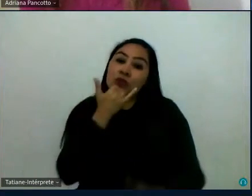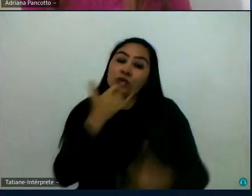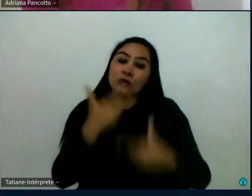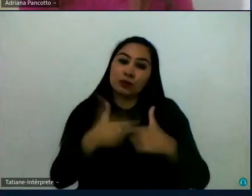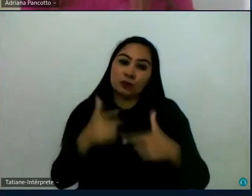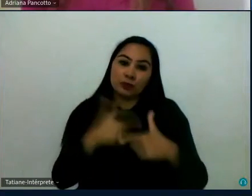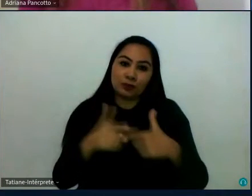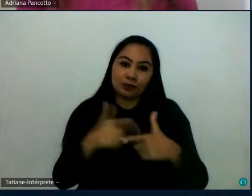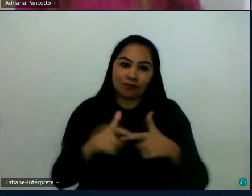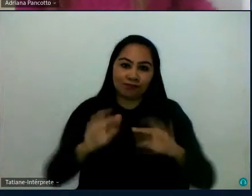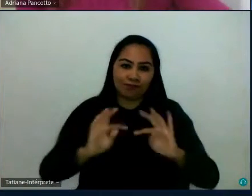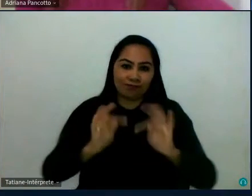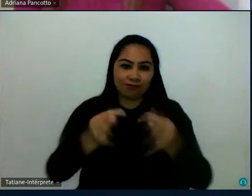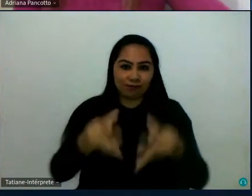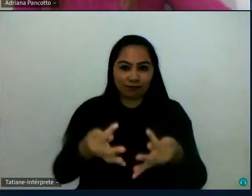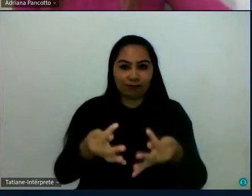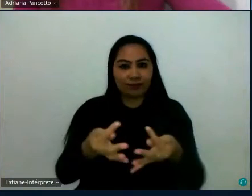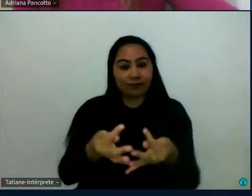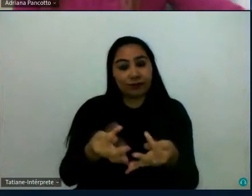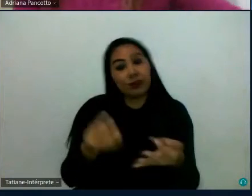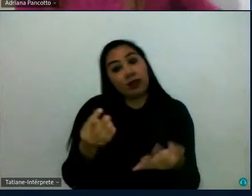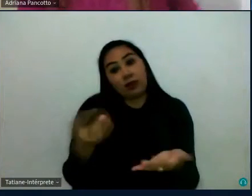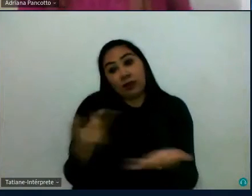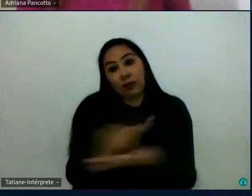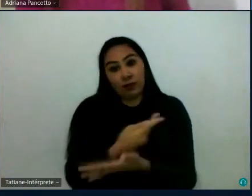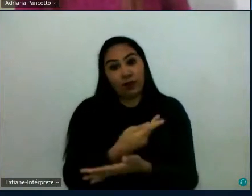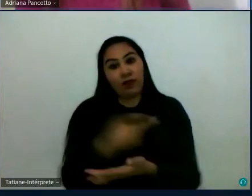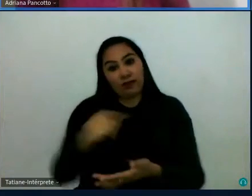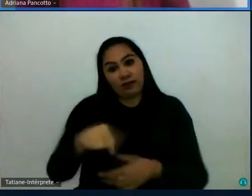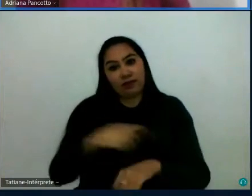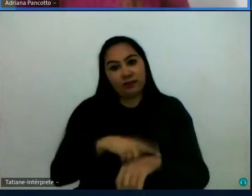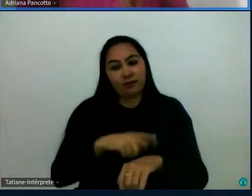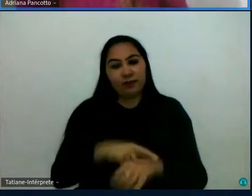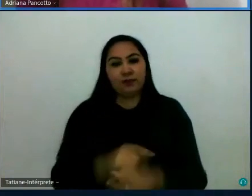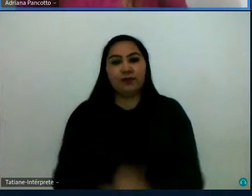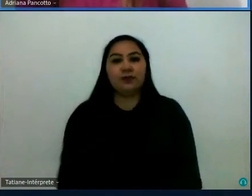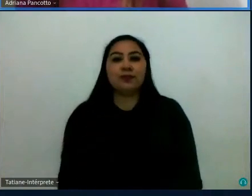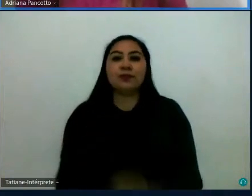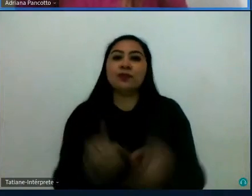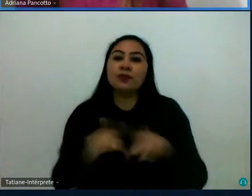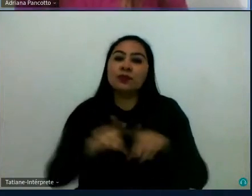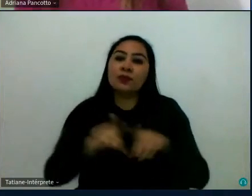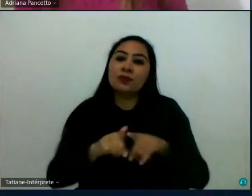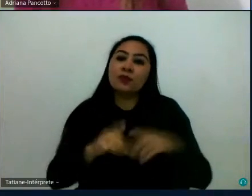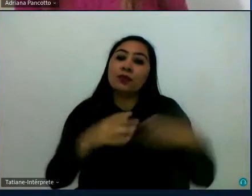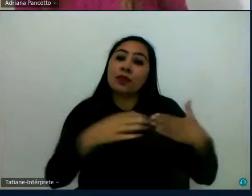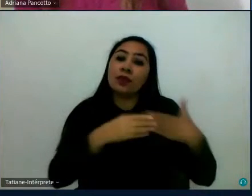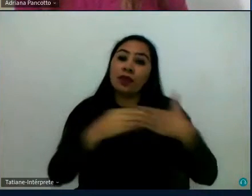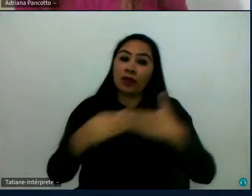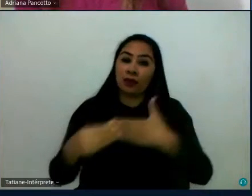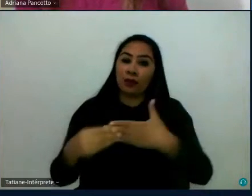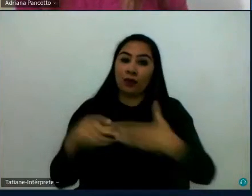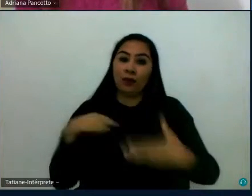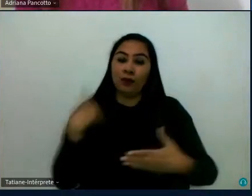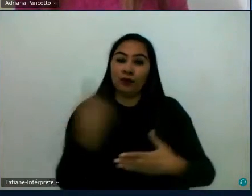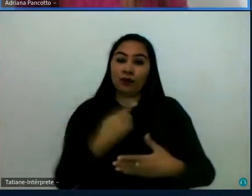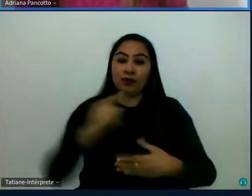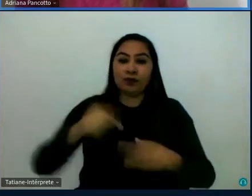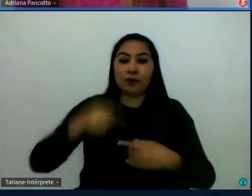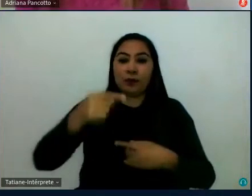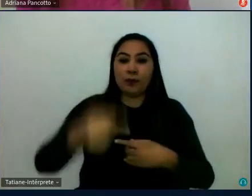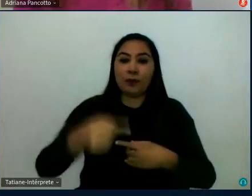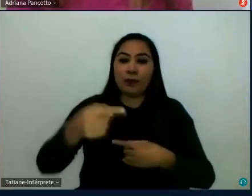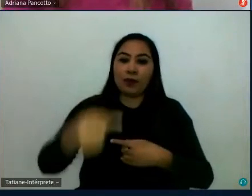questões que acontecem, né, nesse período, e acompanhem-nos nos próximos